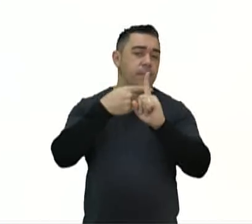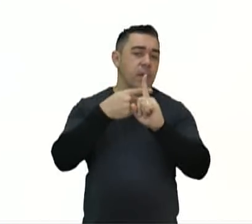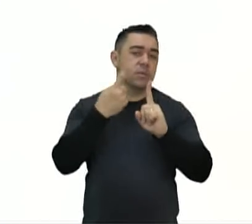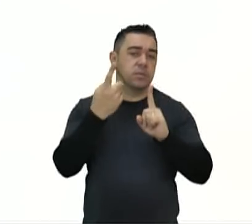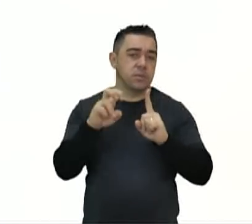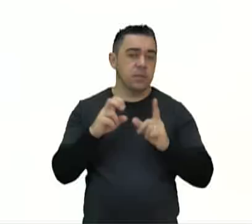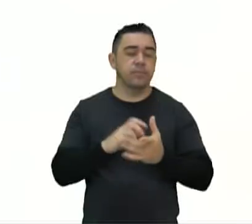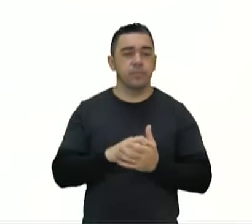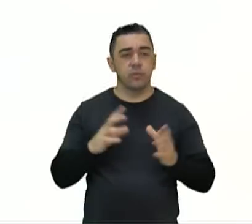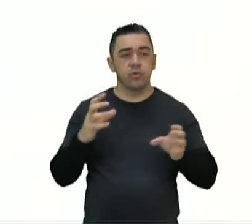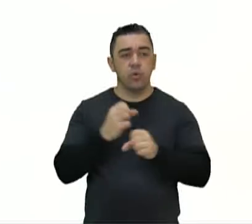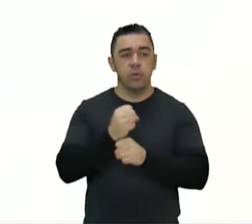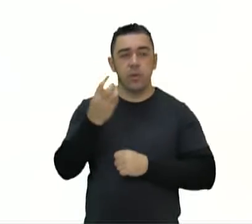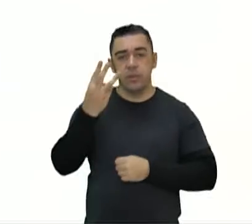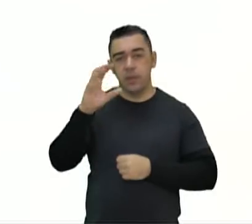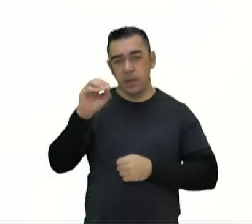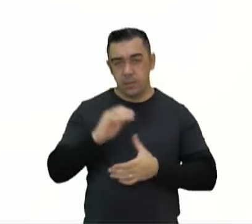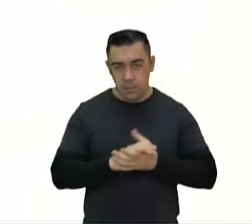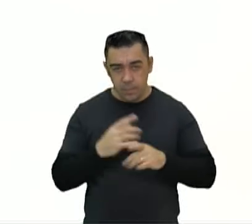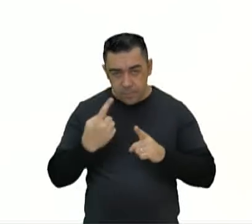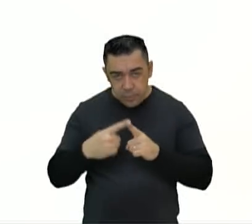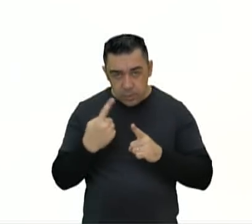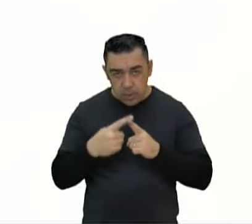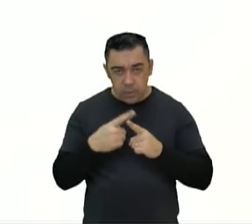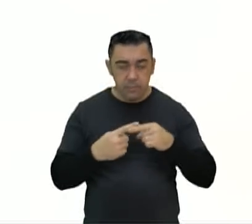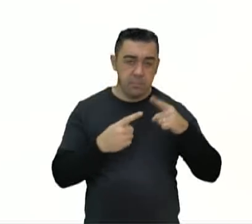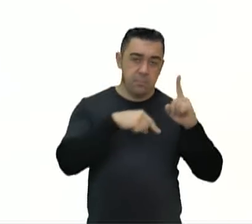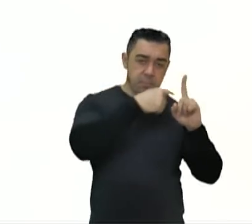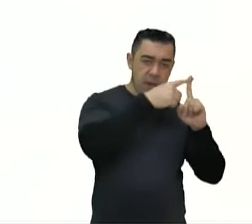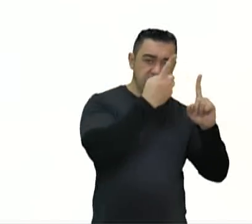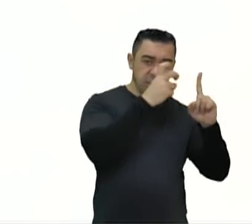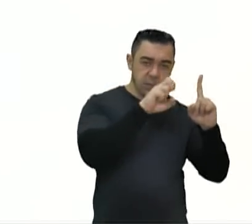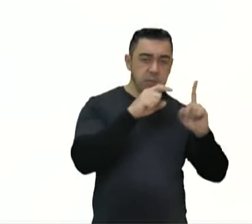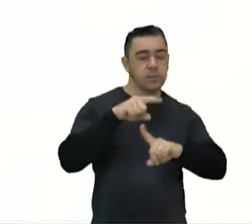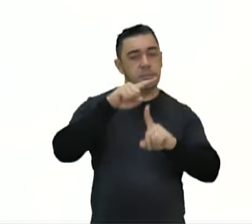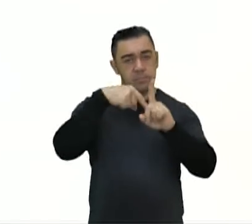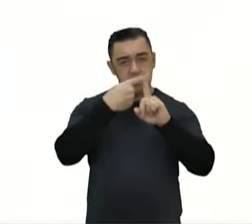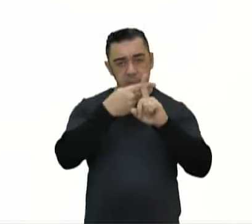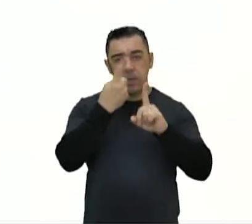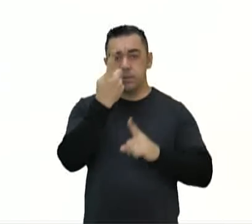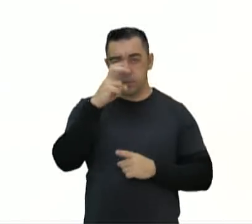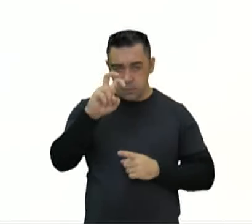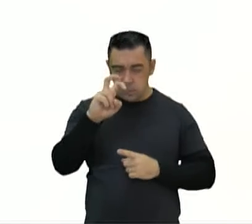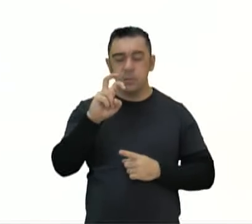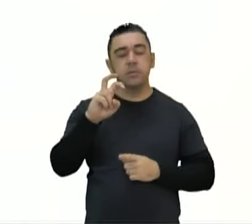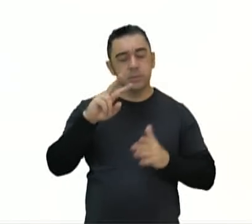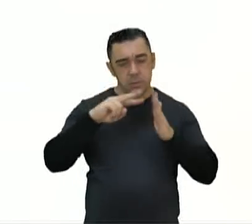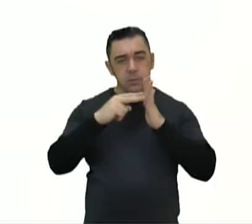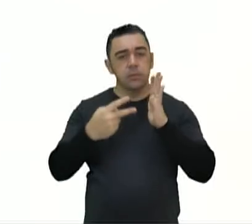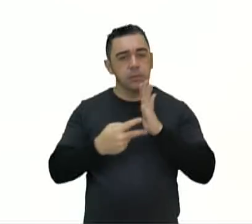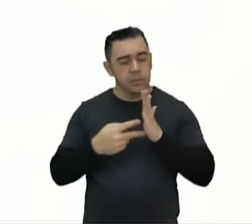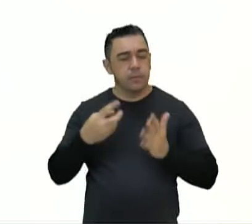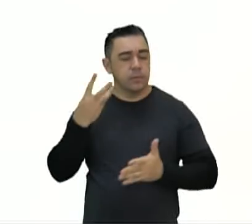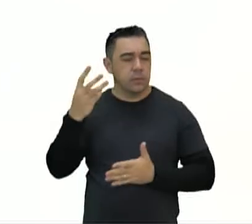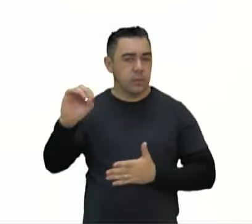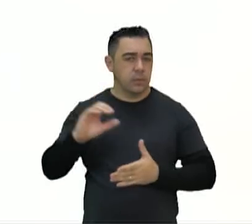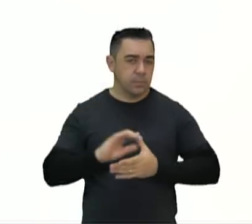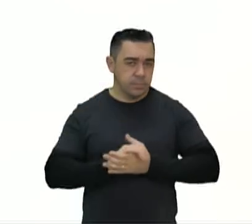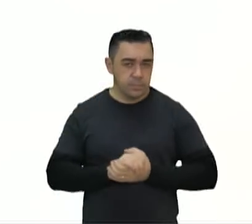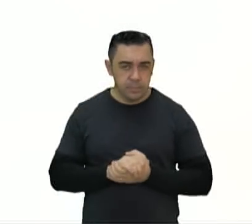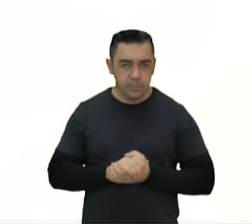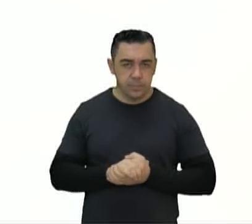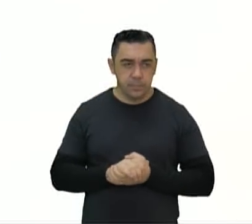vai ficar 30, pois mais 15 ao seu oposto, mais 15 igual a